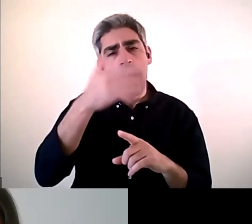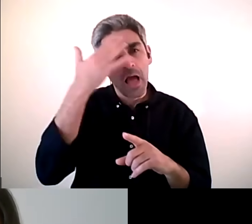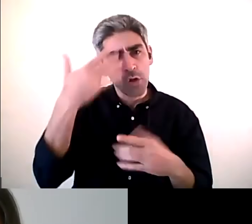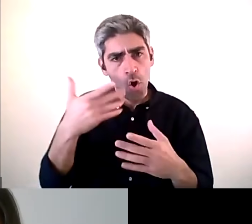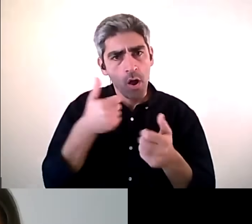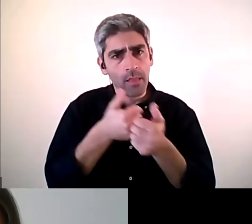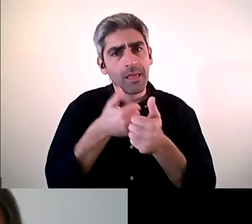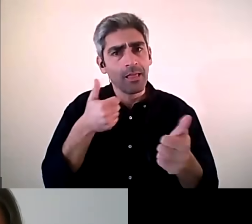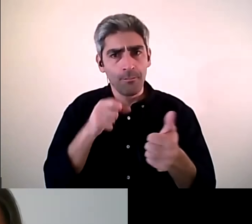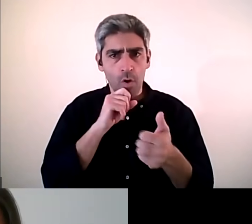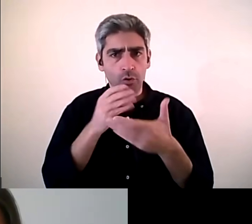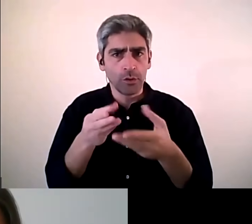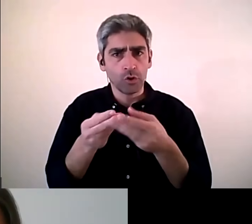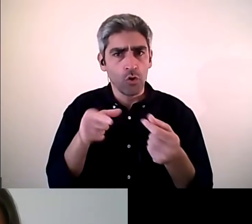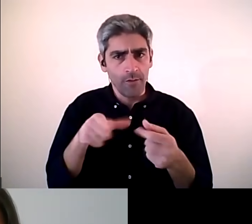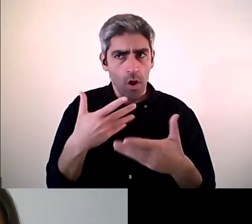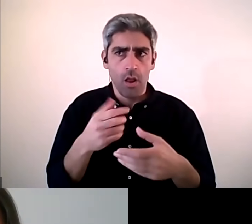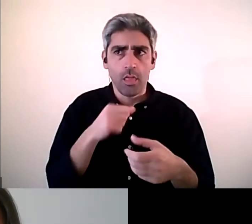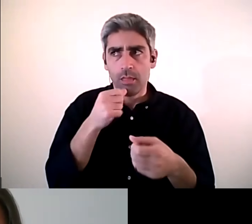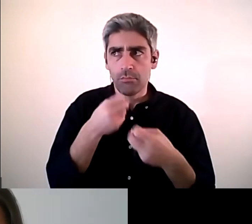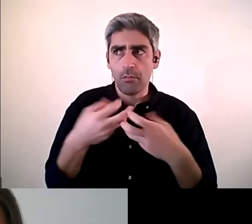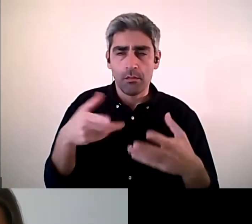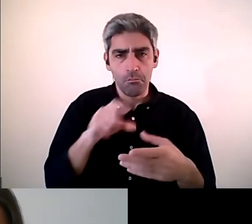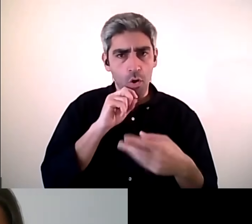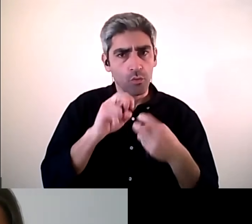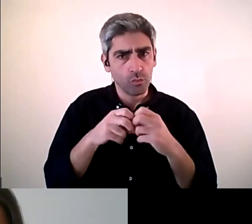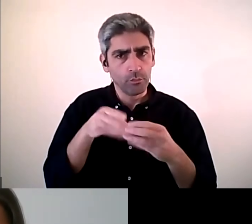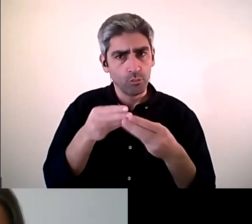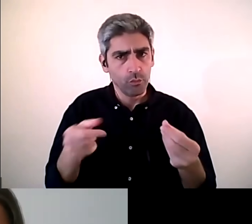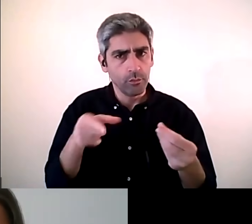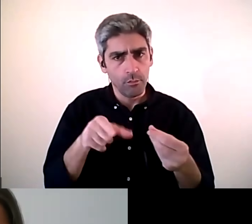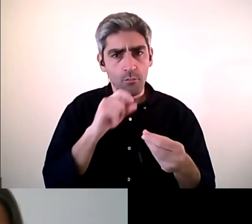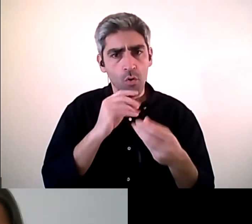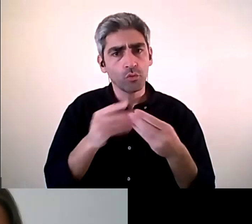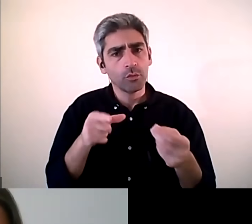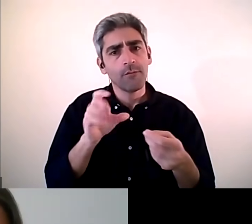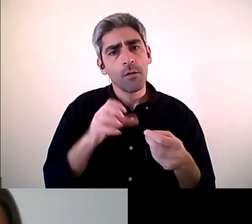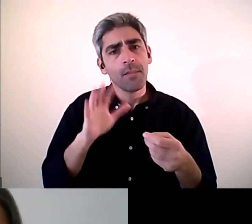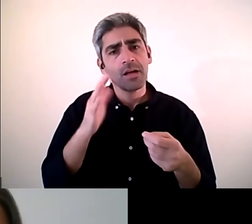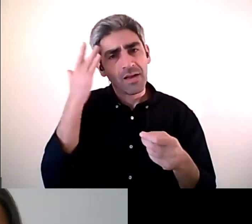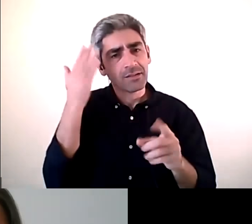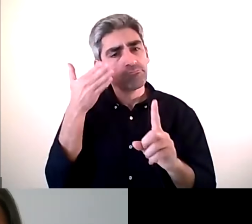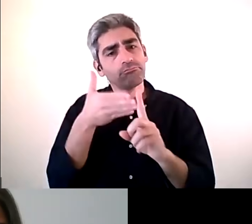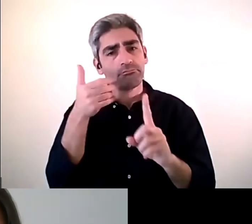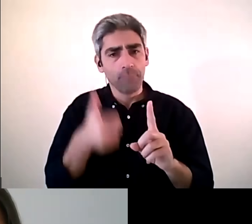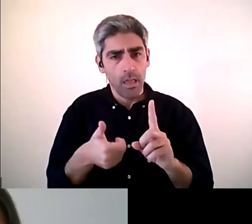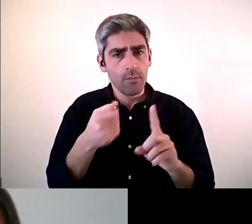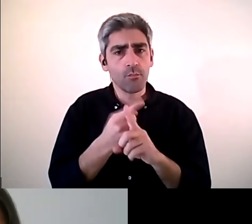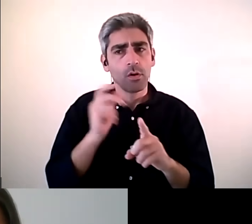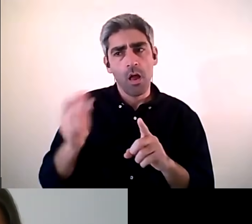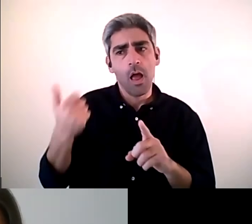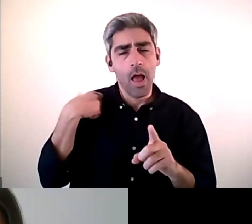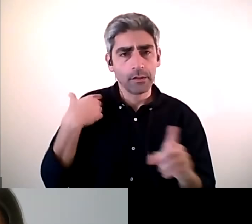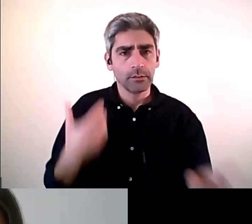na moda pode ajudar a resolver este problema? A pessoa pode ultrapassar este problema de forma mais eficaz porque está em